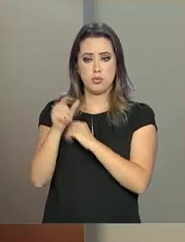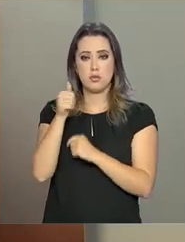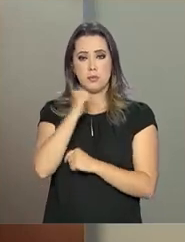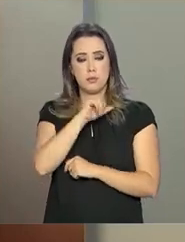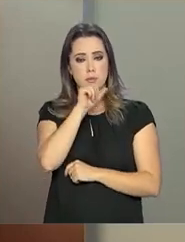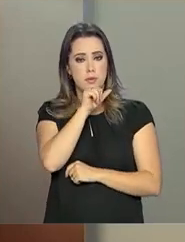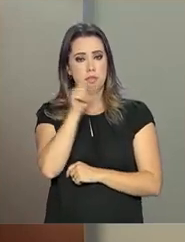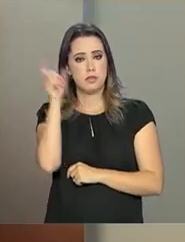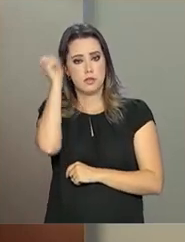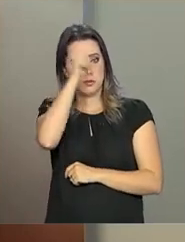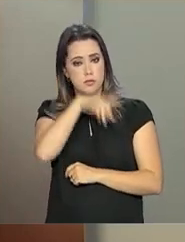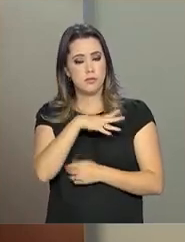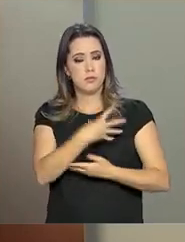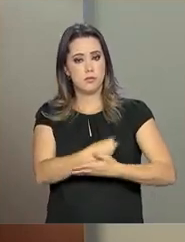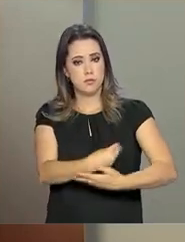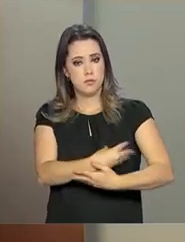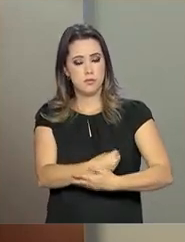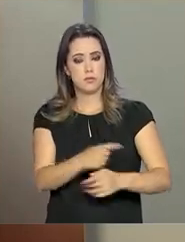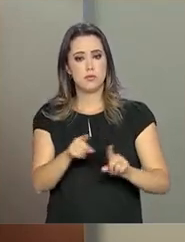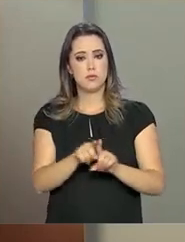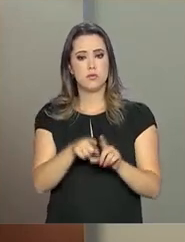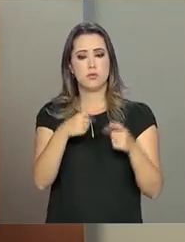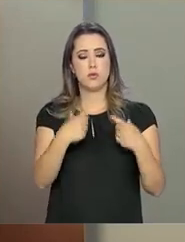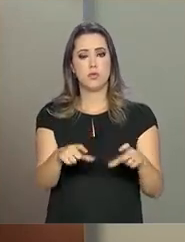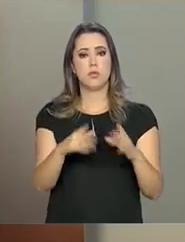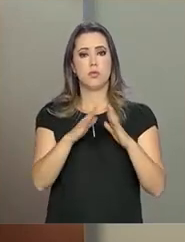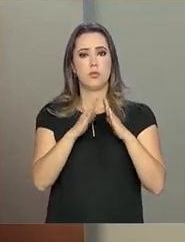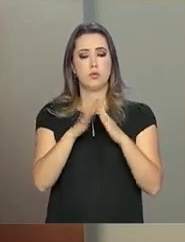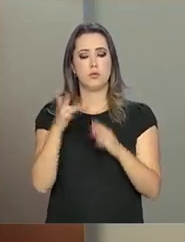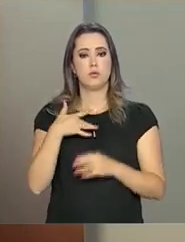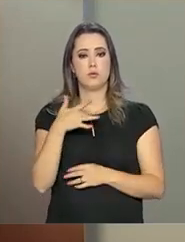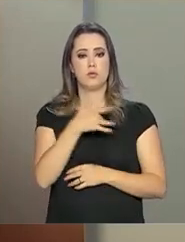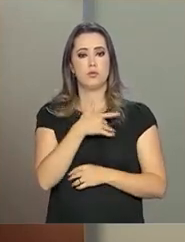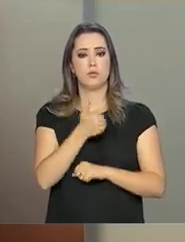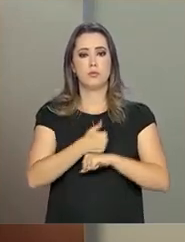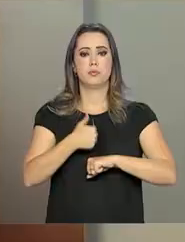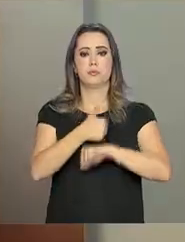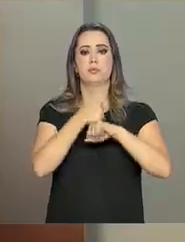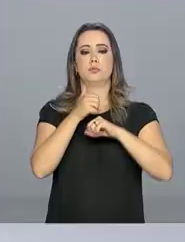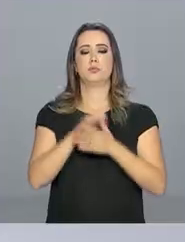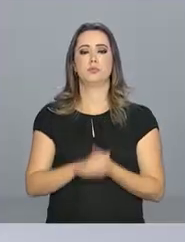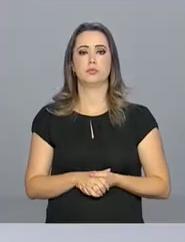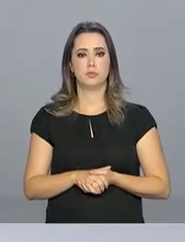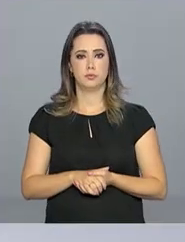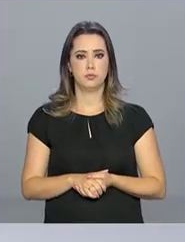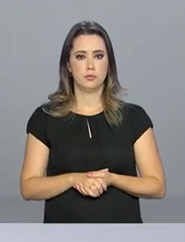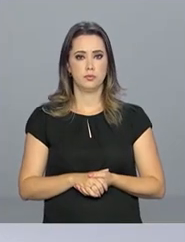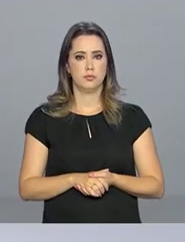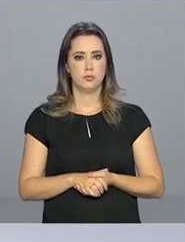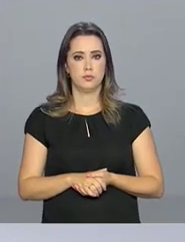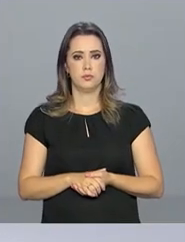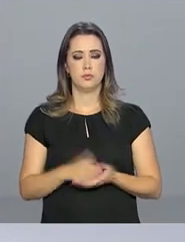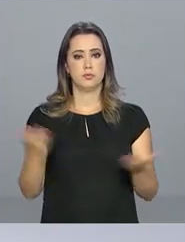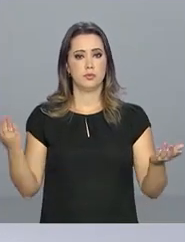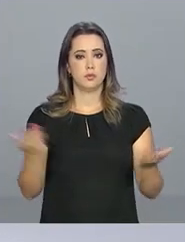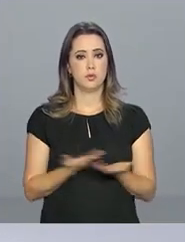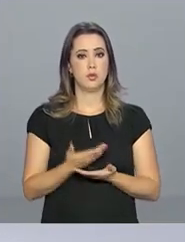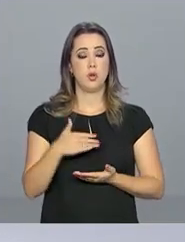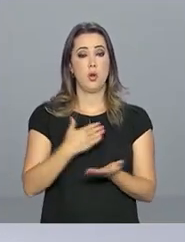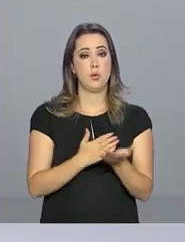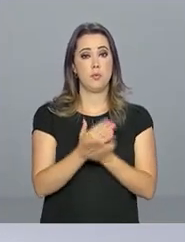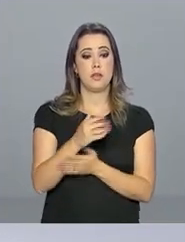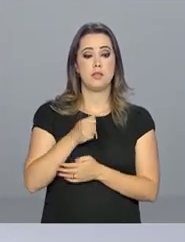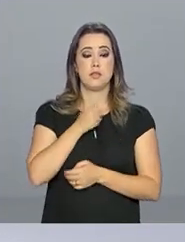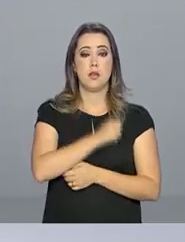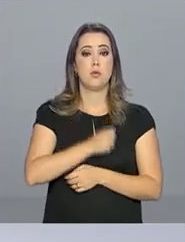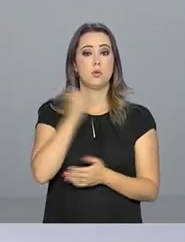com mas no momento da ação um centro de saúde um profissional especializado na área recomeça agora em agosto